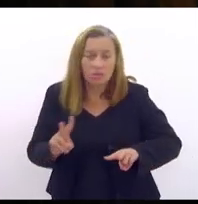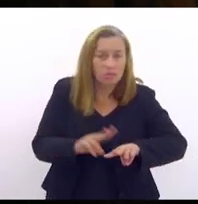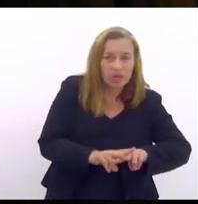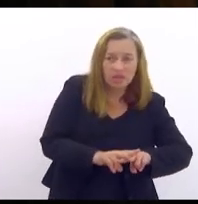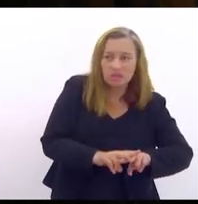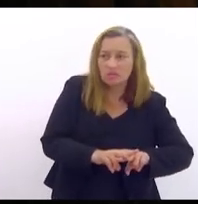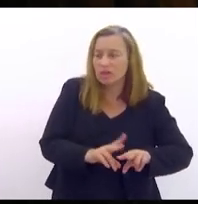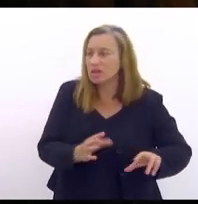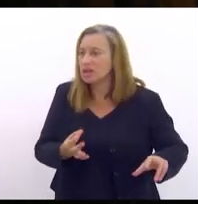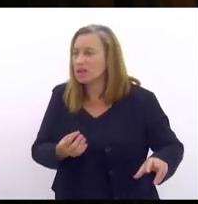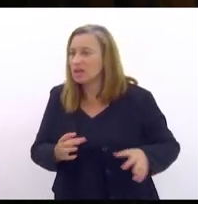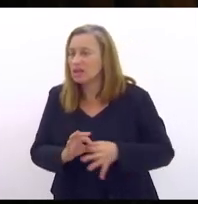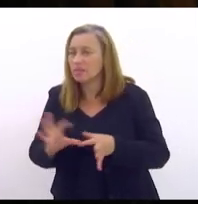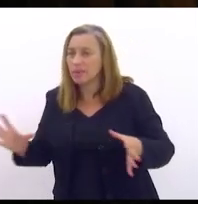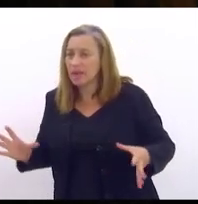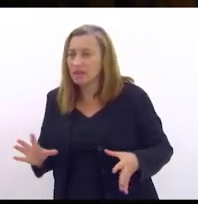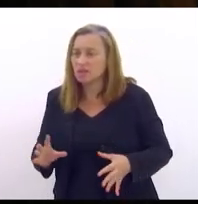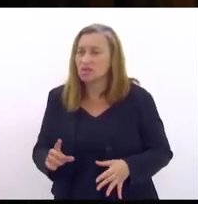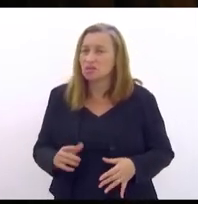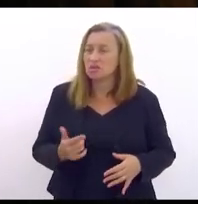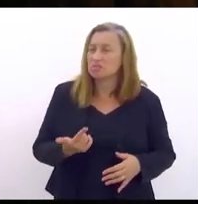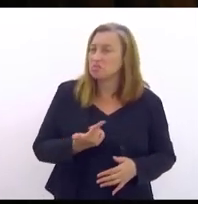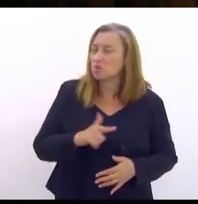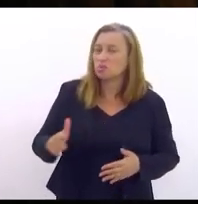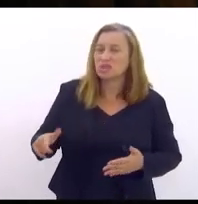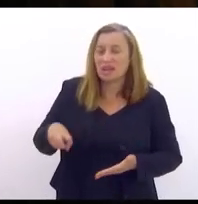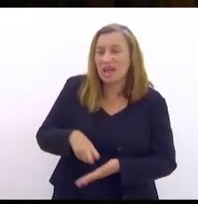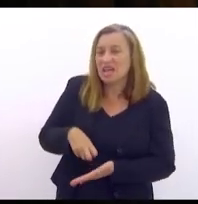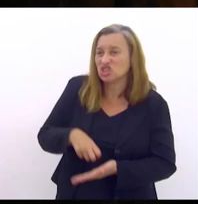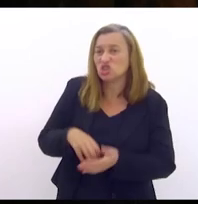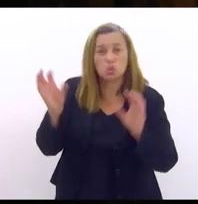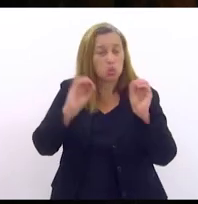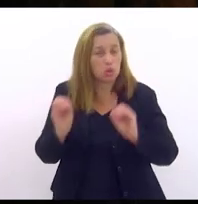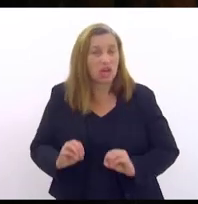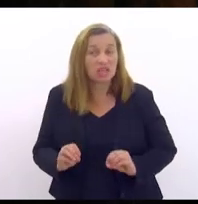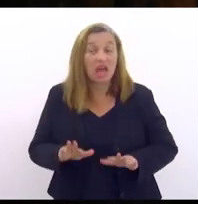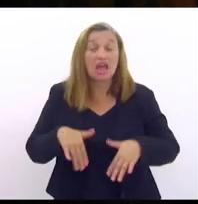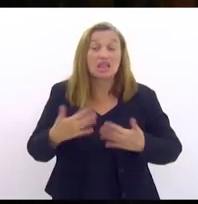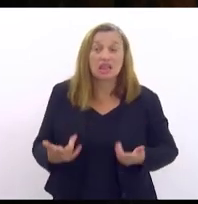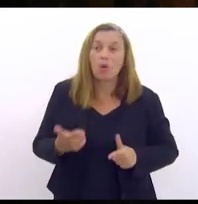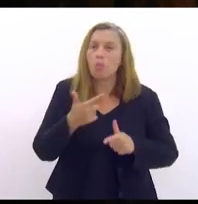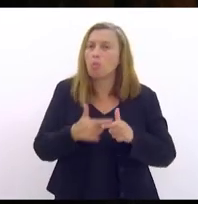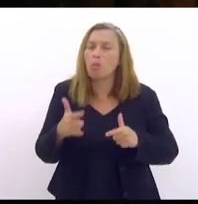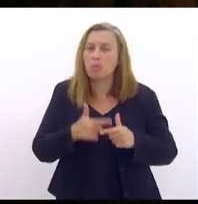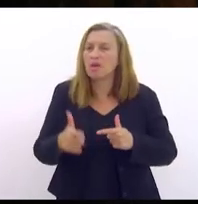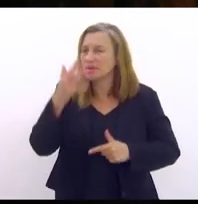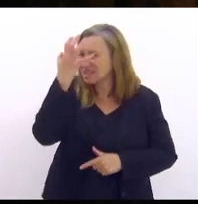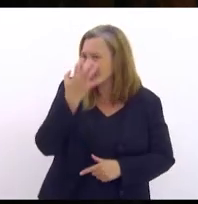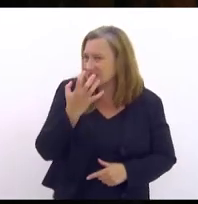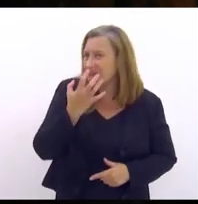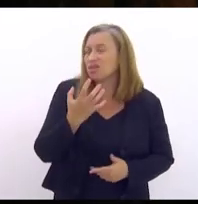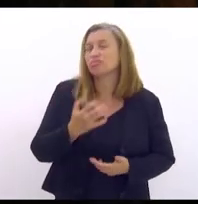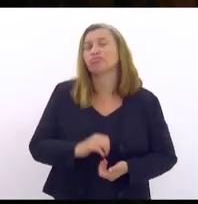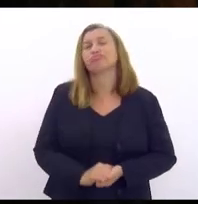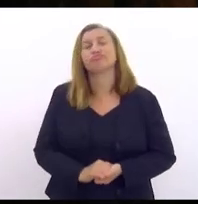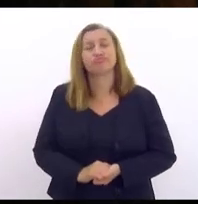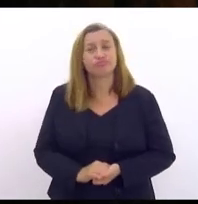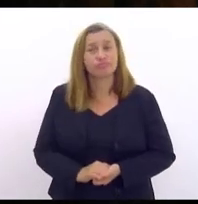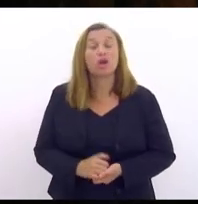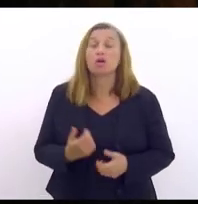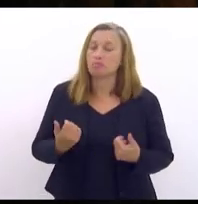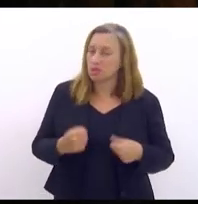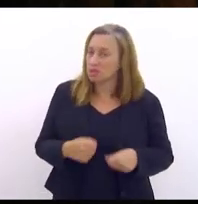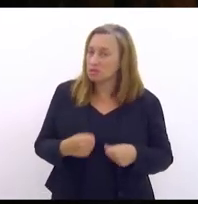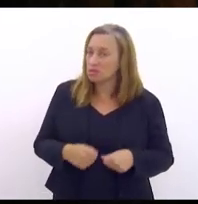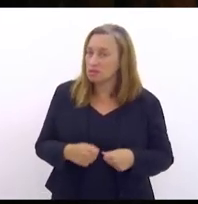dia preso, não têm nenhum tipo de punição. Então há todo um problema gravíssimo na persecução criminal que precisa